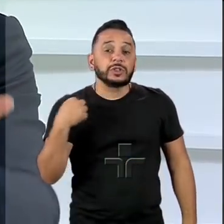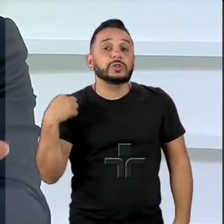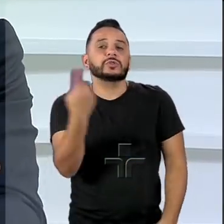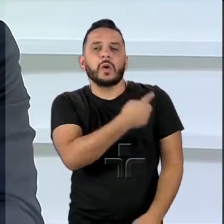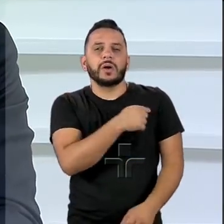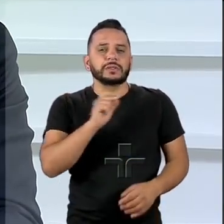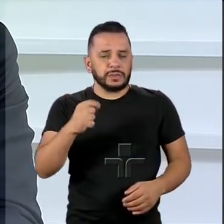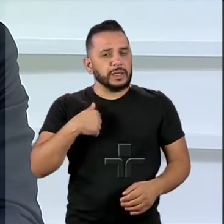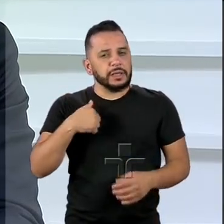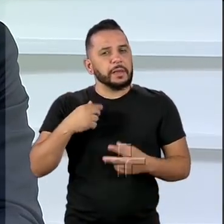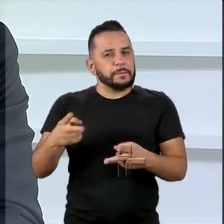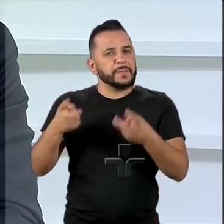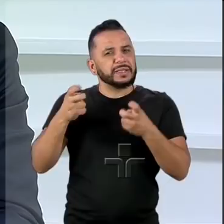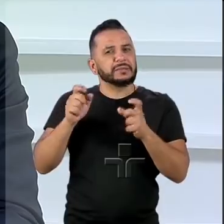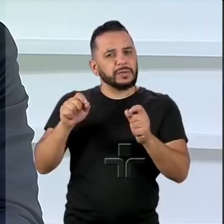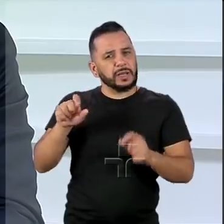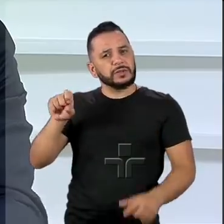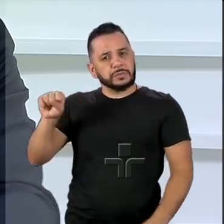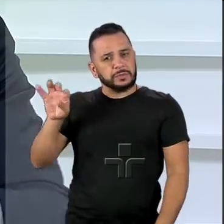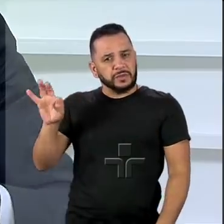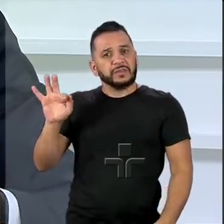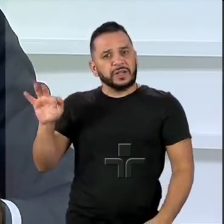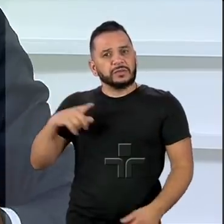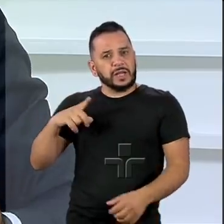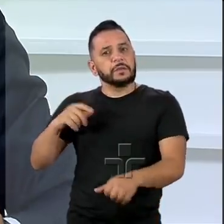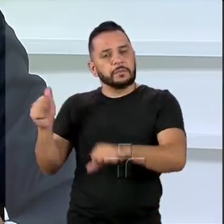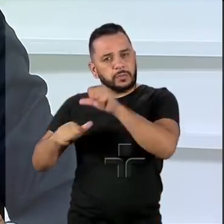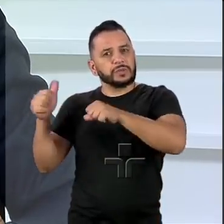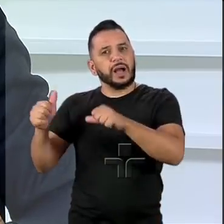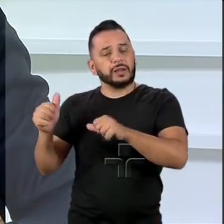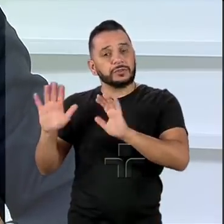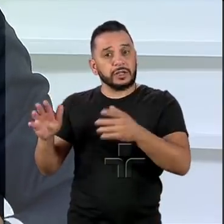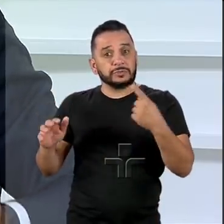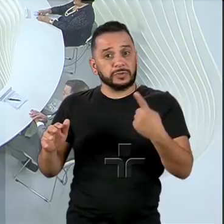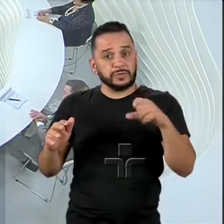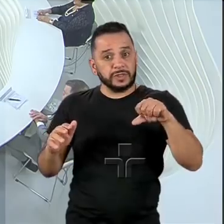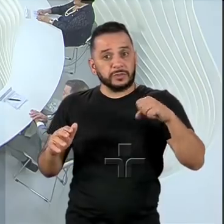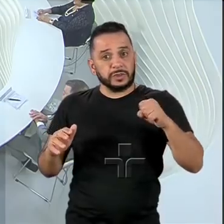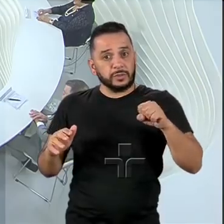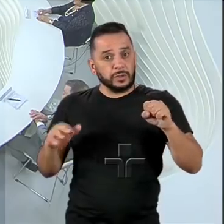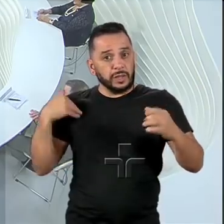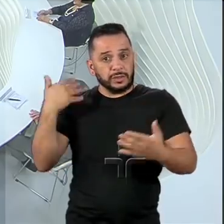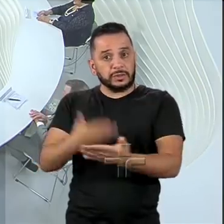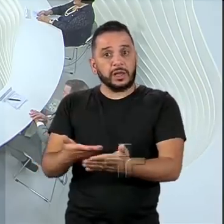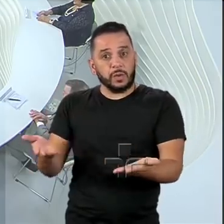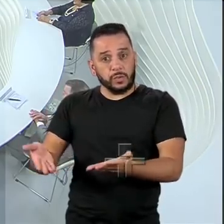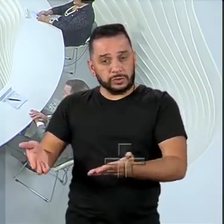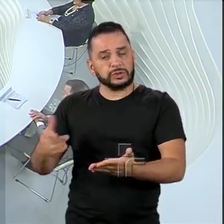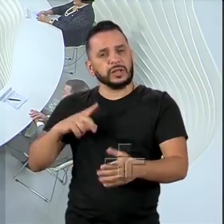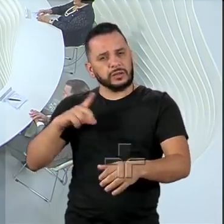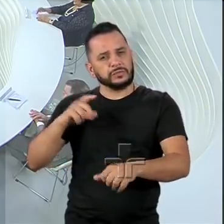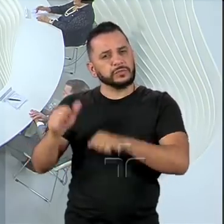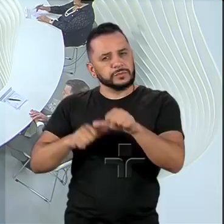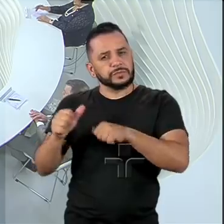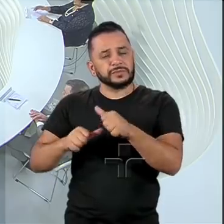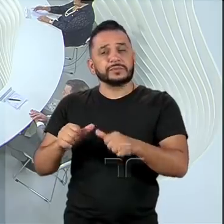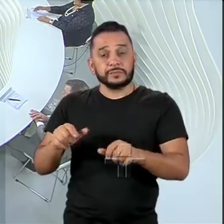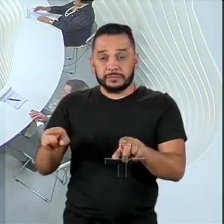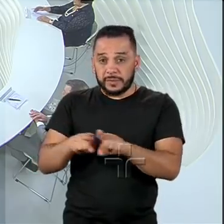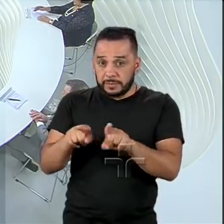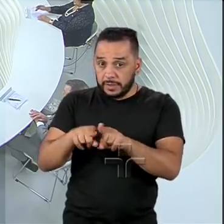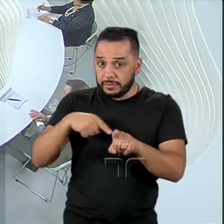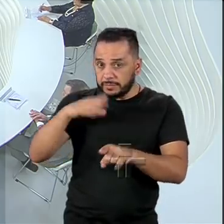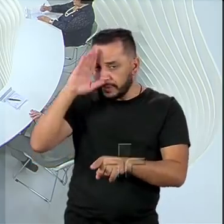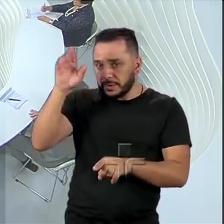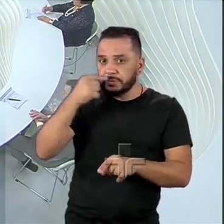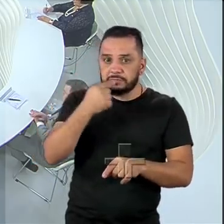inúmeras mudanças que o Supremo Tribunal Federal tem passado a partir de 1988, mas especialmente as mais recentes. Vamos